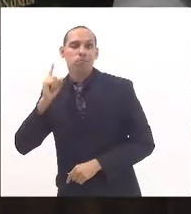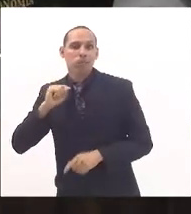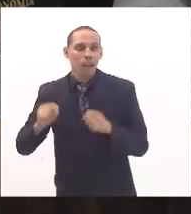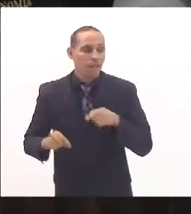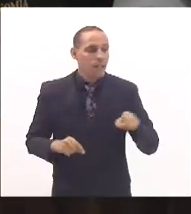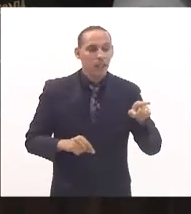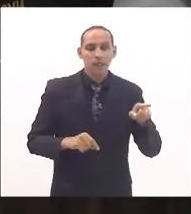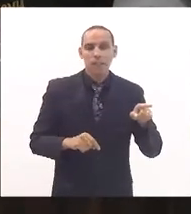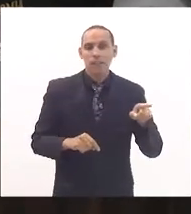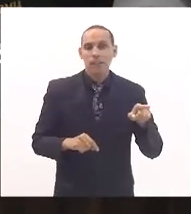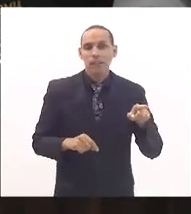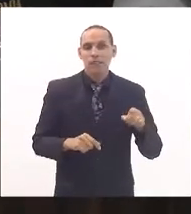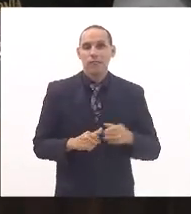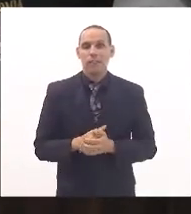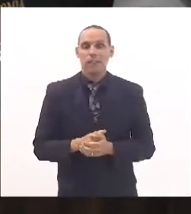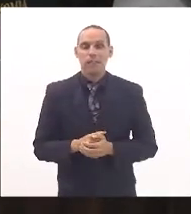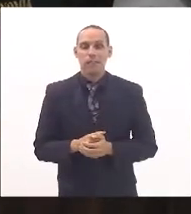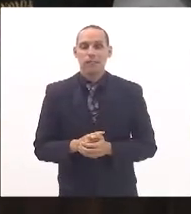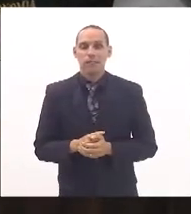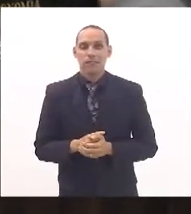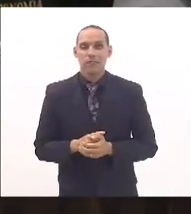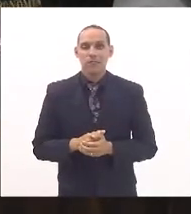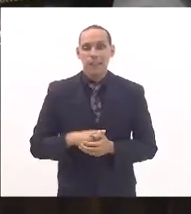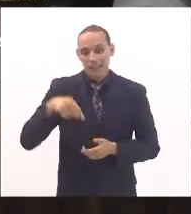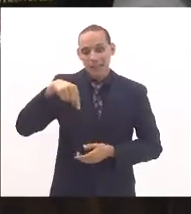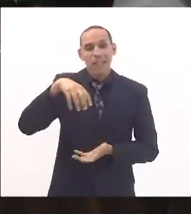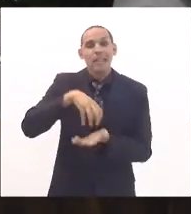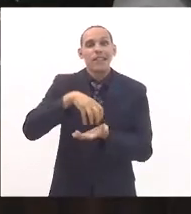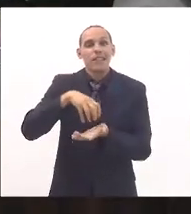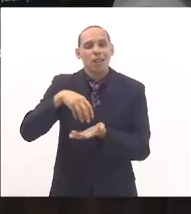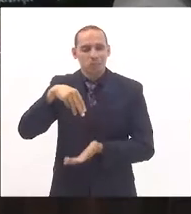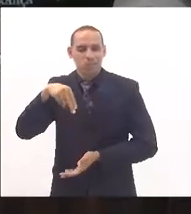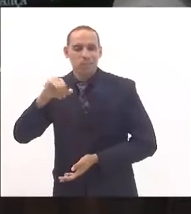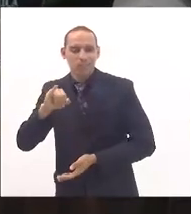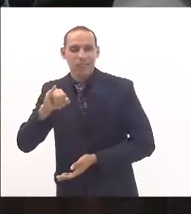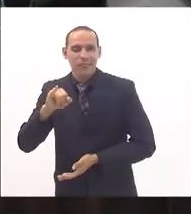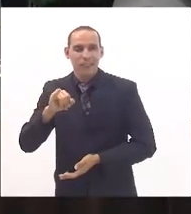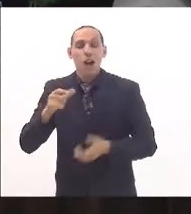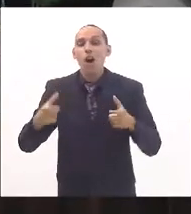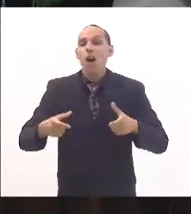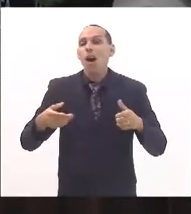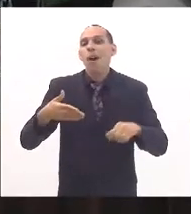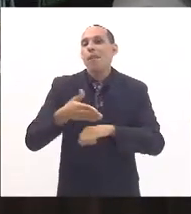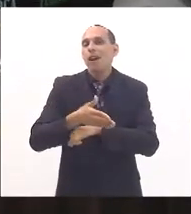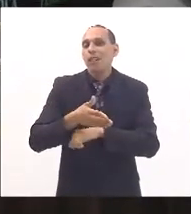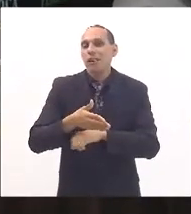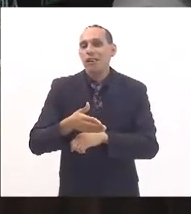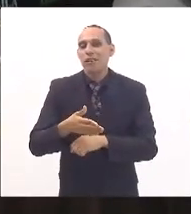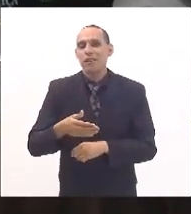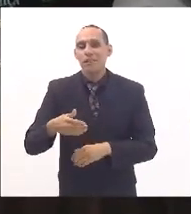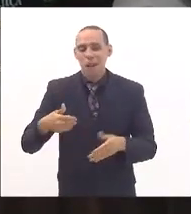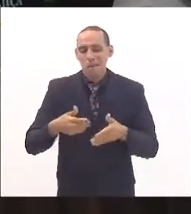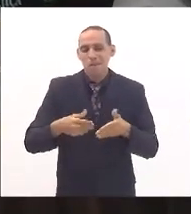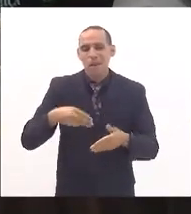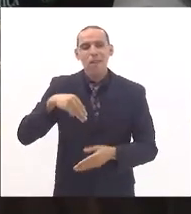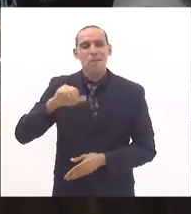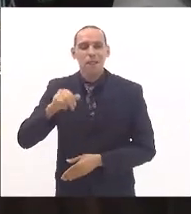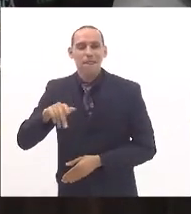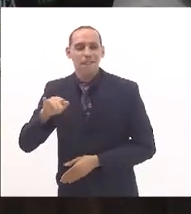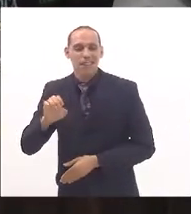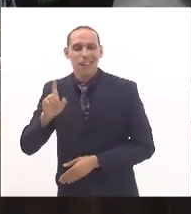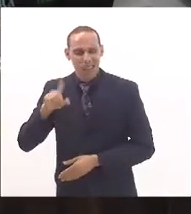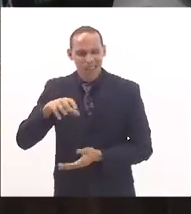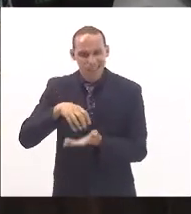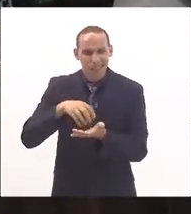para... Quem vai aqui para o centro de Nova Iguaçu, aonde tem que passar? Na beira do mangue. É no centro da cidade,